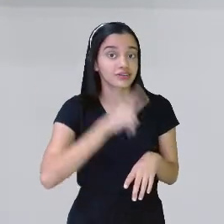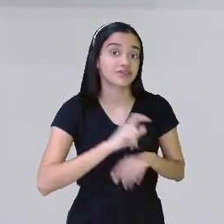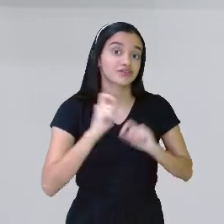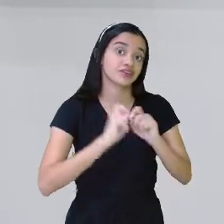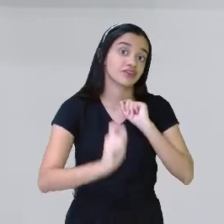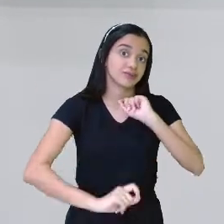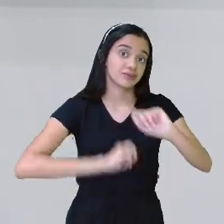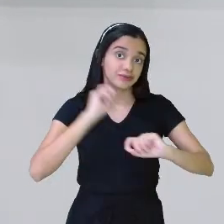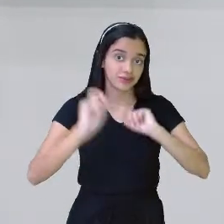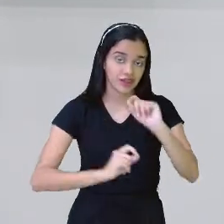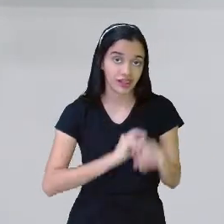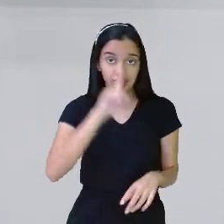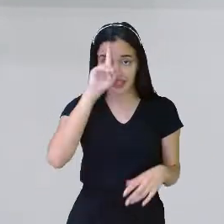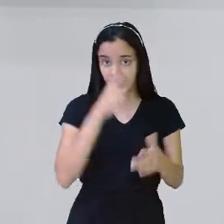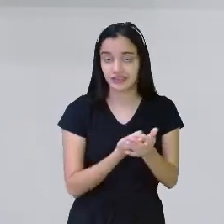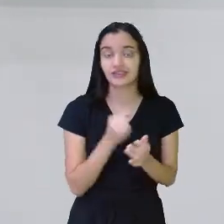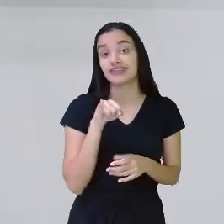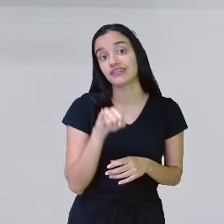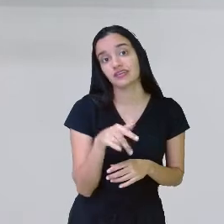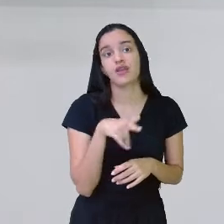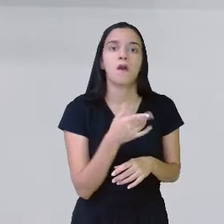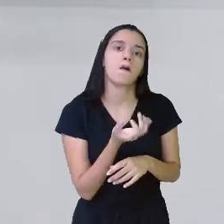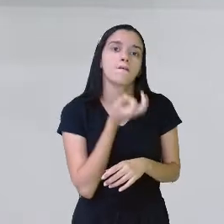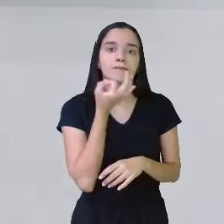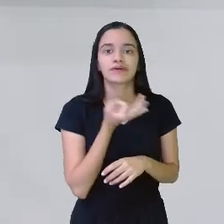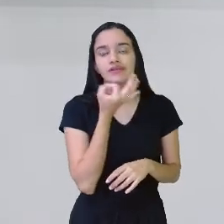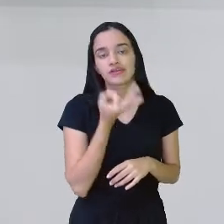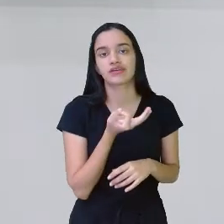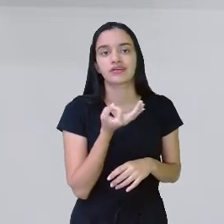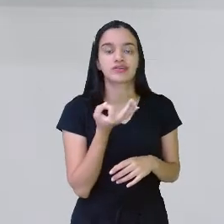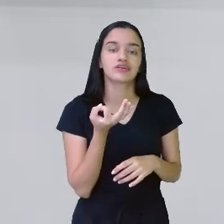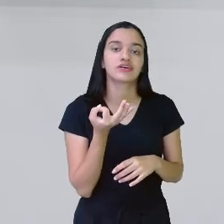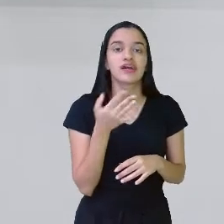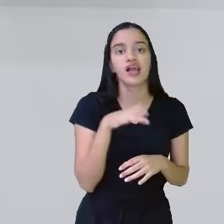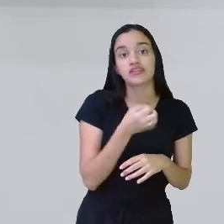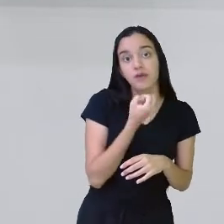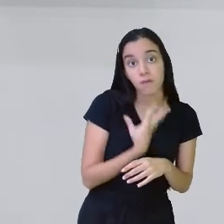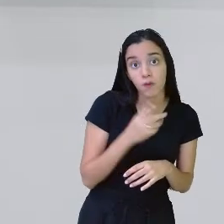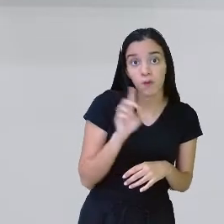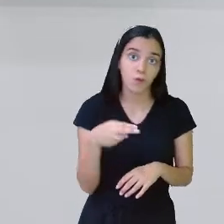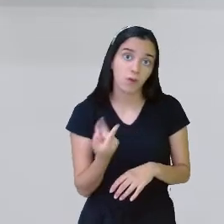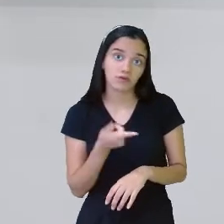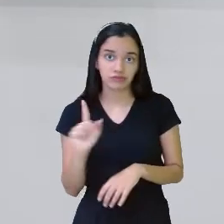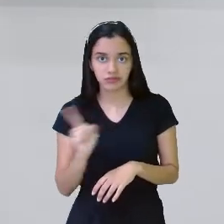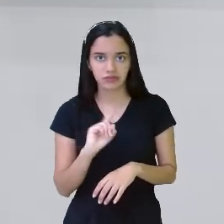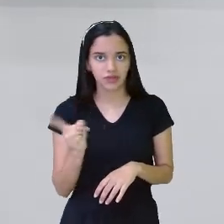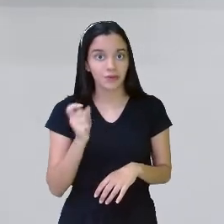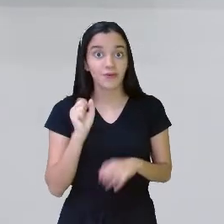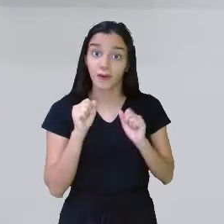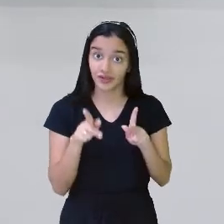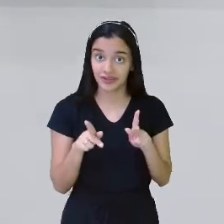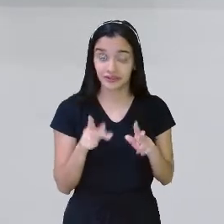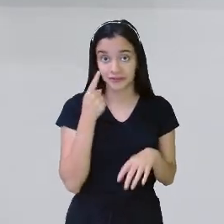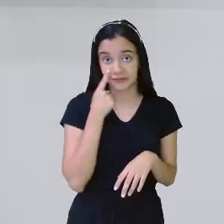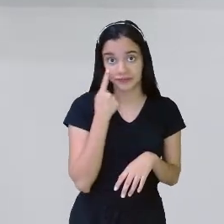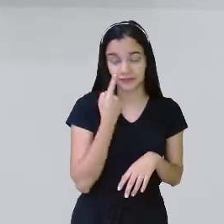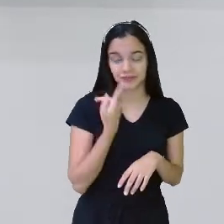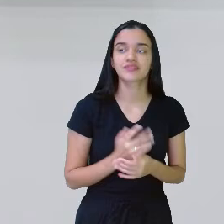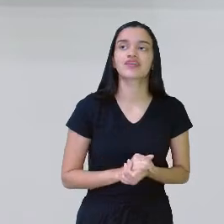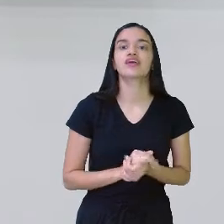quê? Decidir se a opinião, se esse artigo vai ser relevante para a gente ou não. Joia?